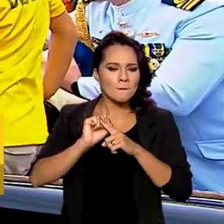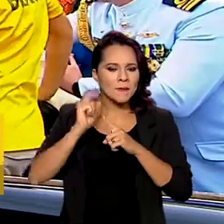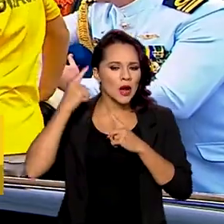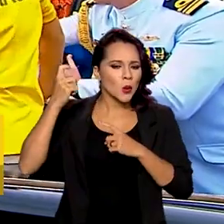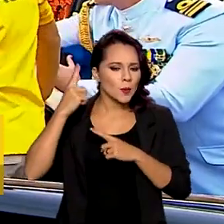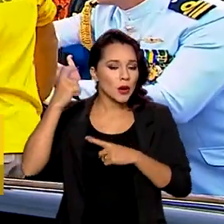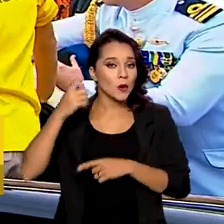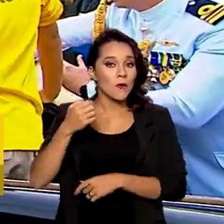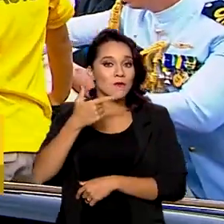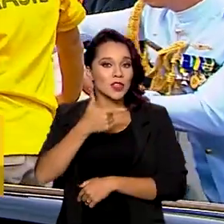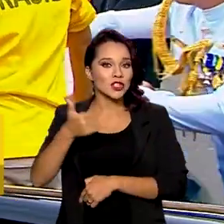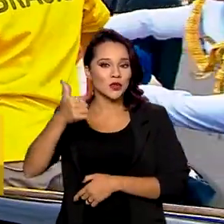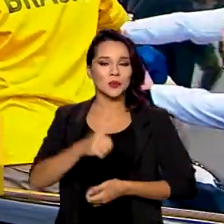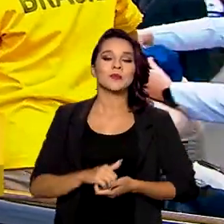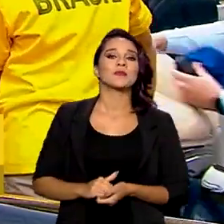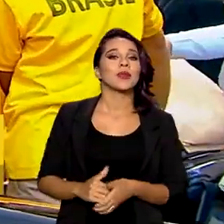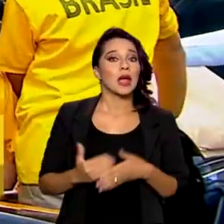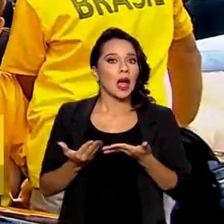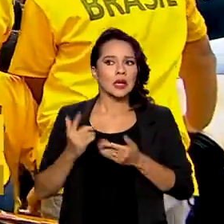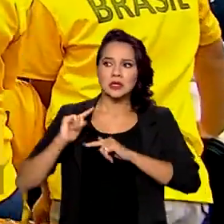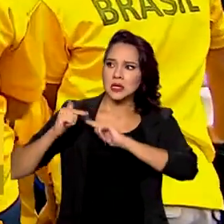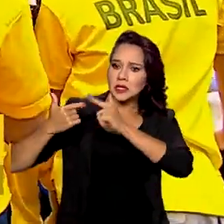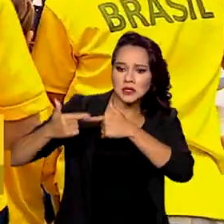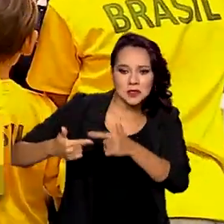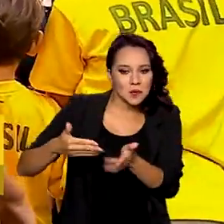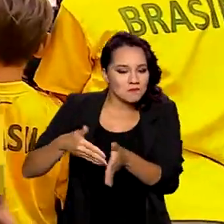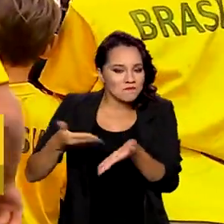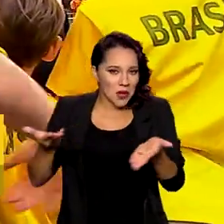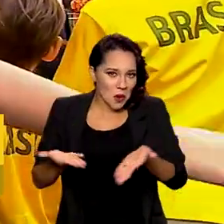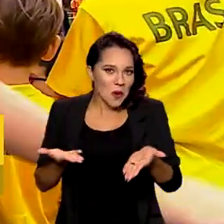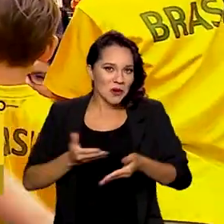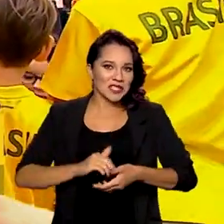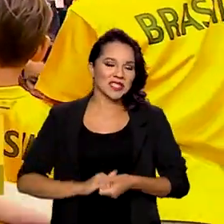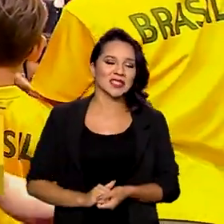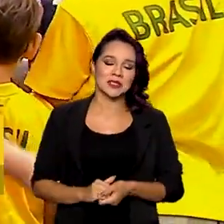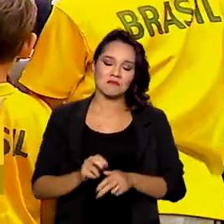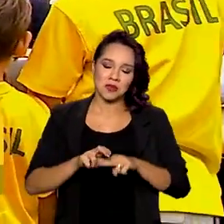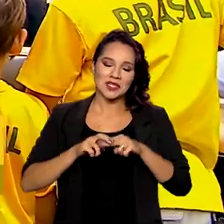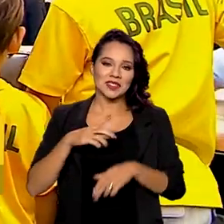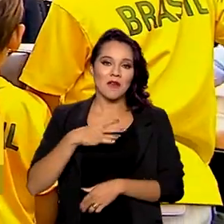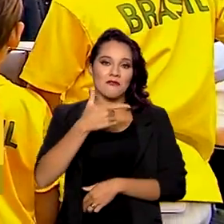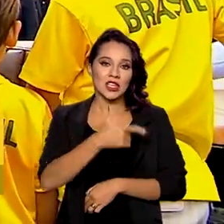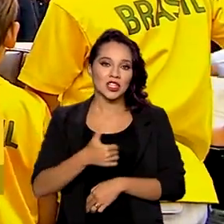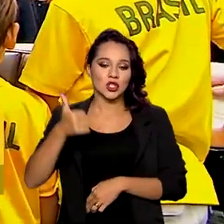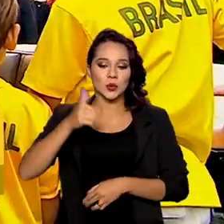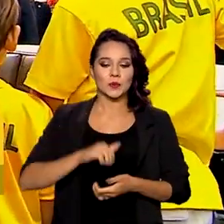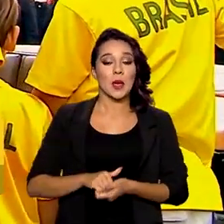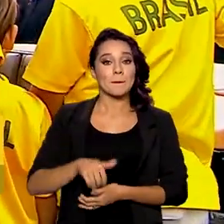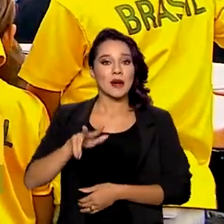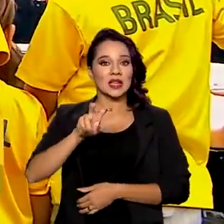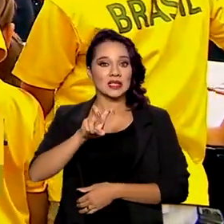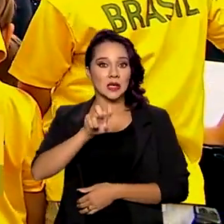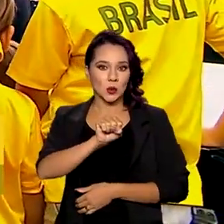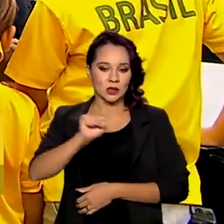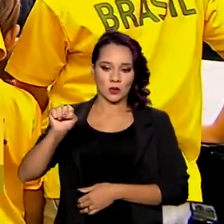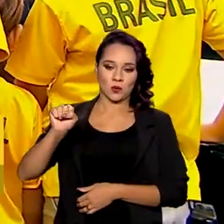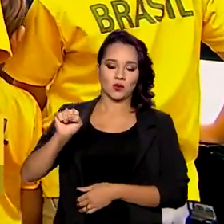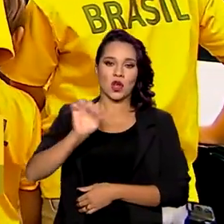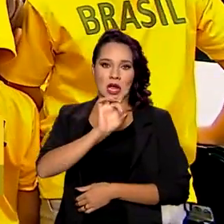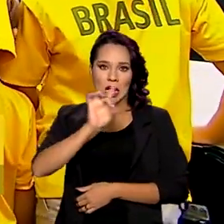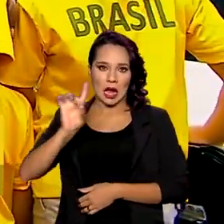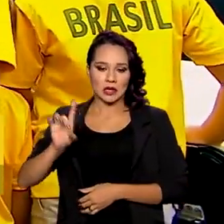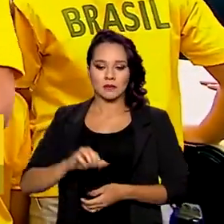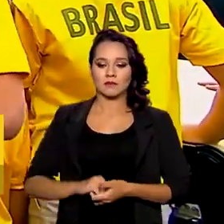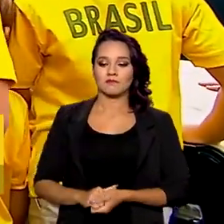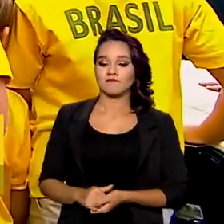essa tradição vem se realizando, né, e por isso os 21 tiros passados de 5 segundos, né, cada tiro.